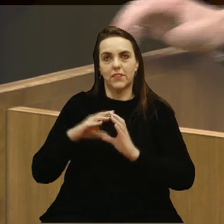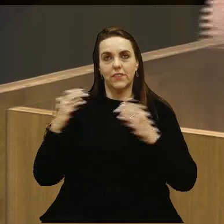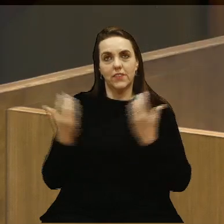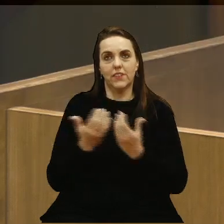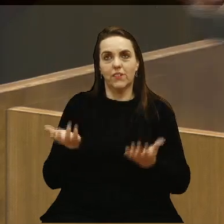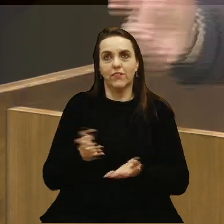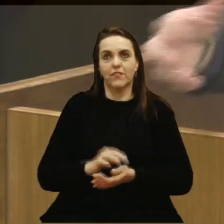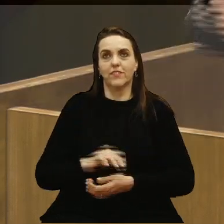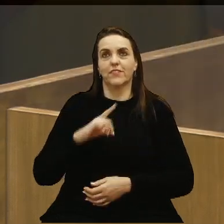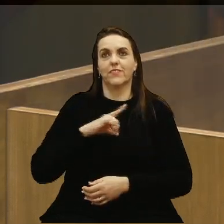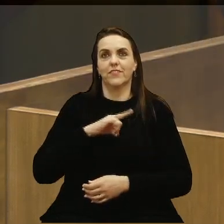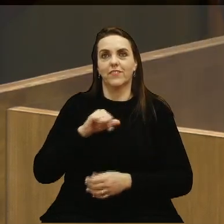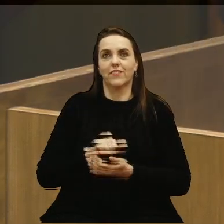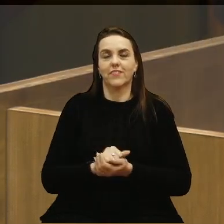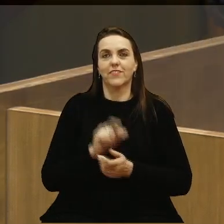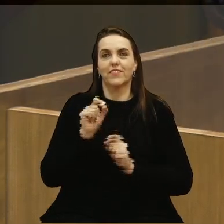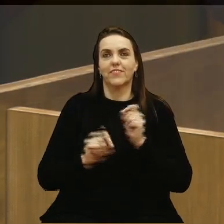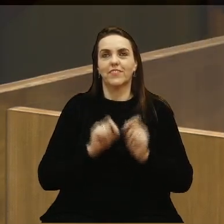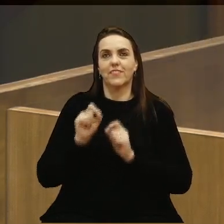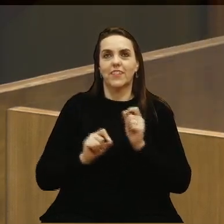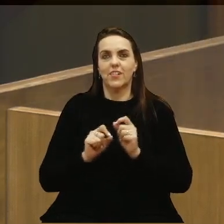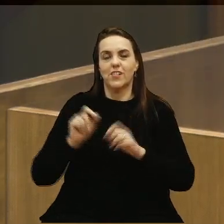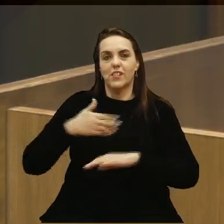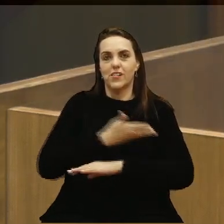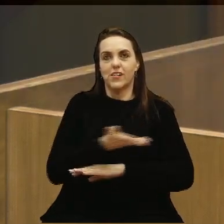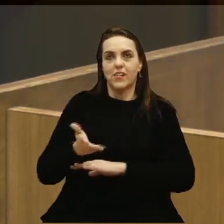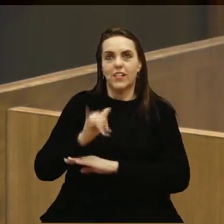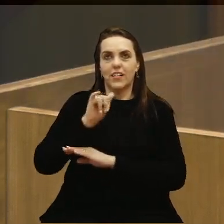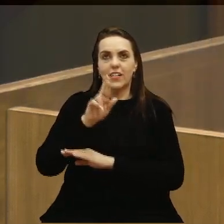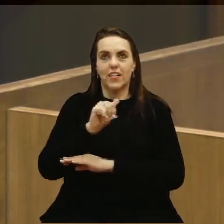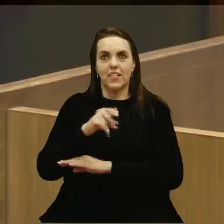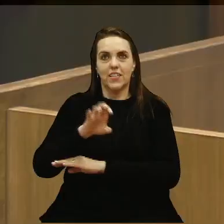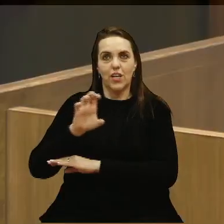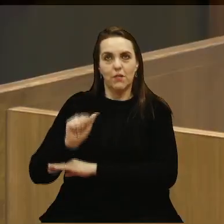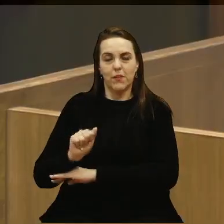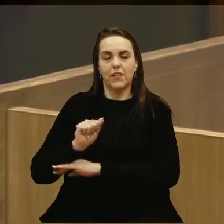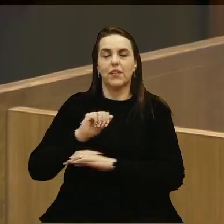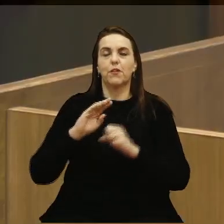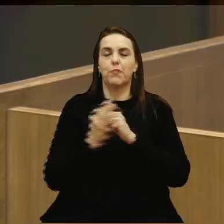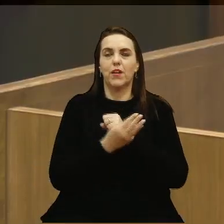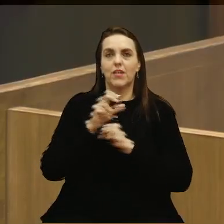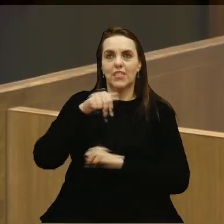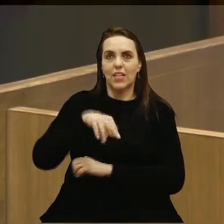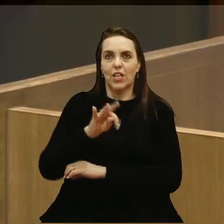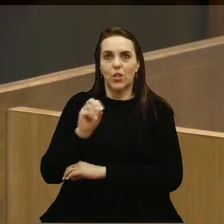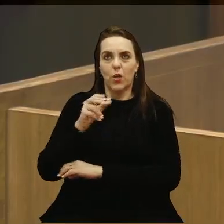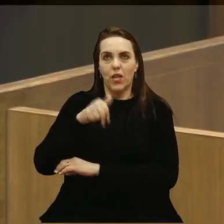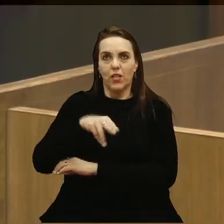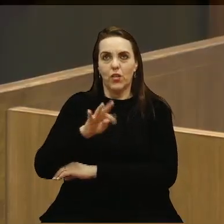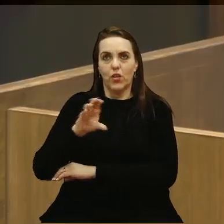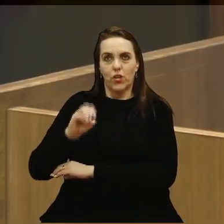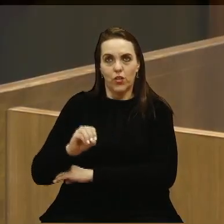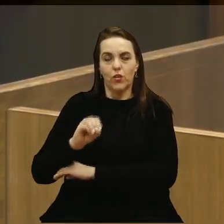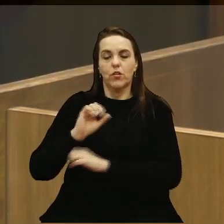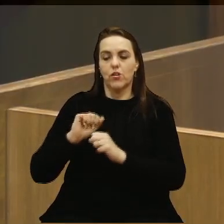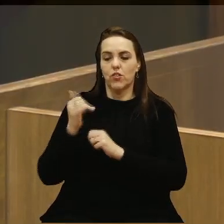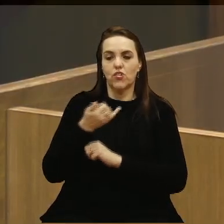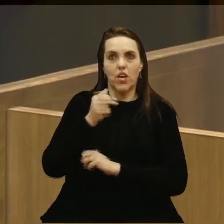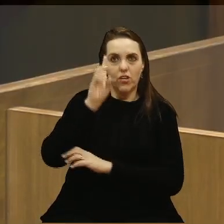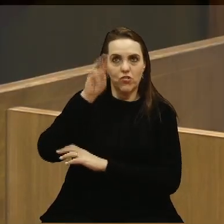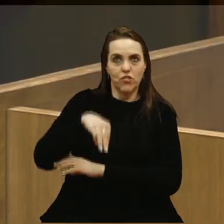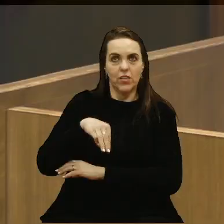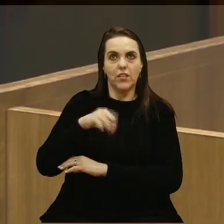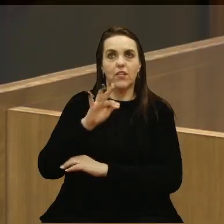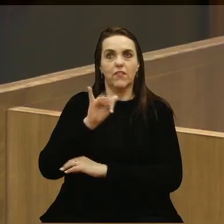regiões, nessas comunidades, não só no Jardim Iracema, Santo Antônio, mas especificamente ali do Jardim Filomena, aonde foi entregue as certidões